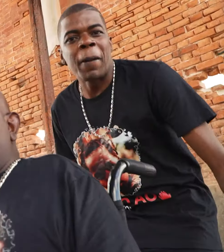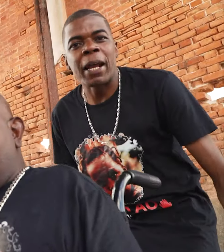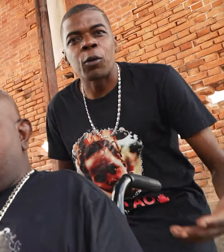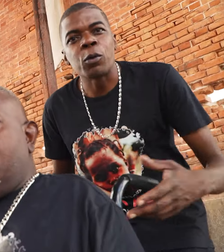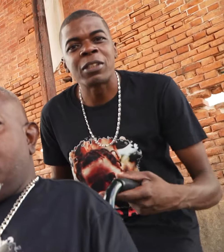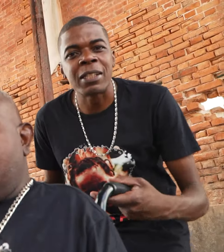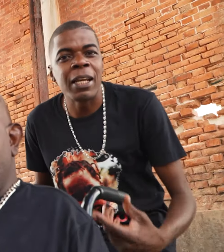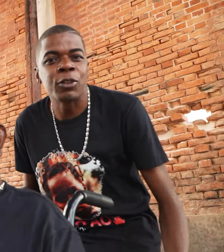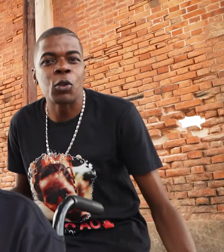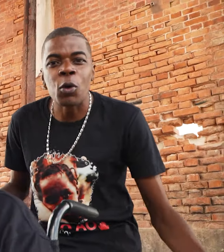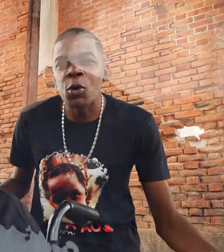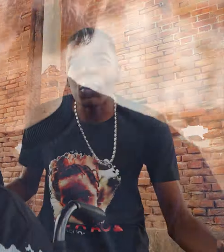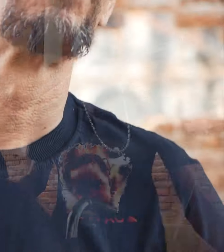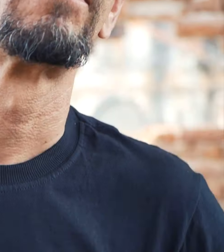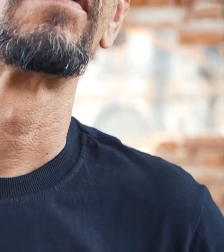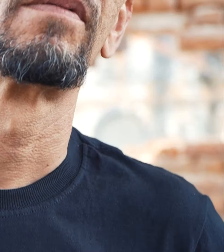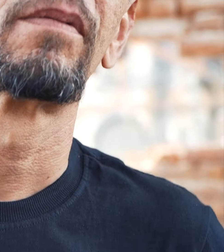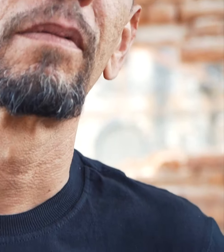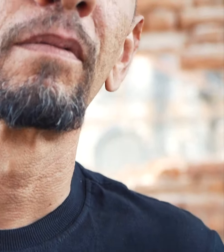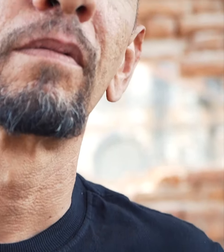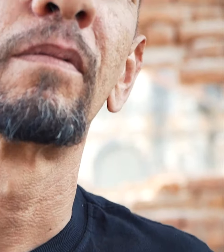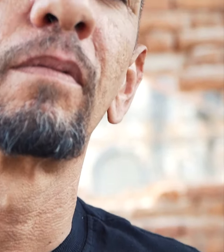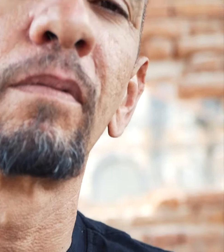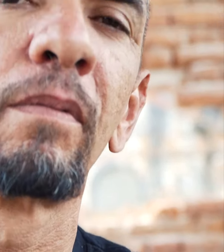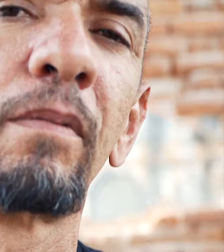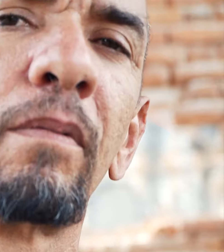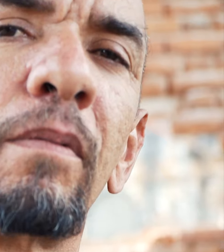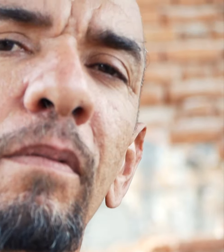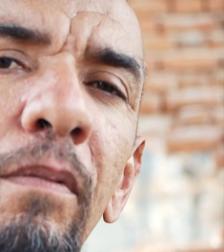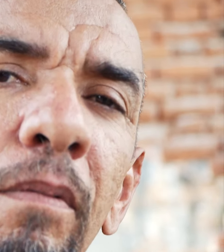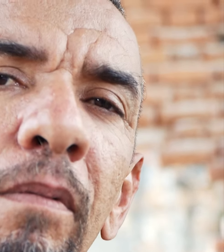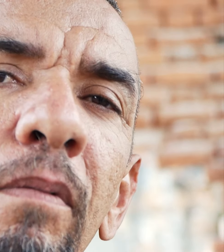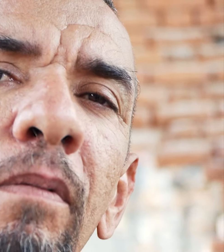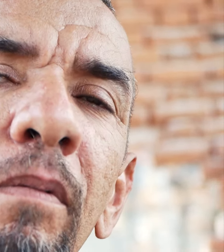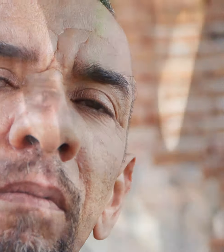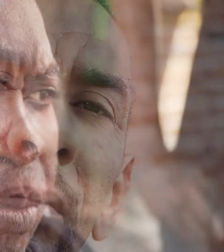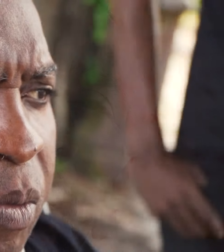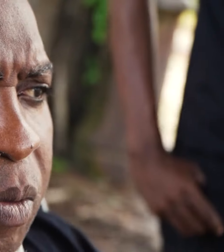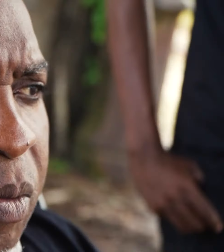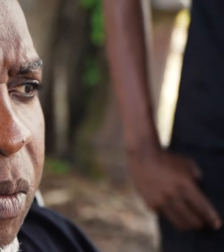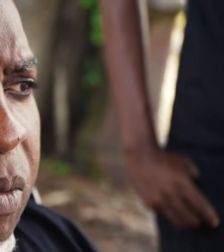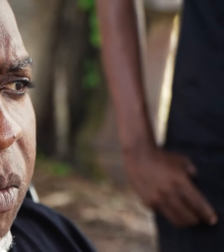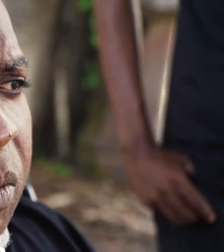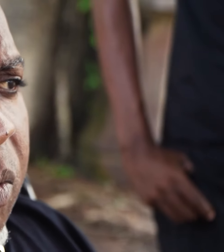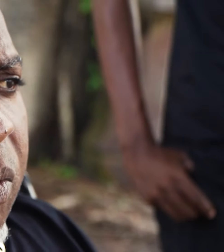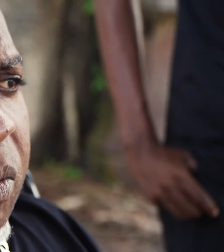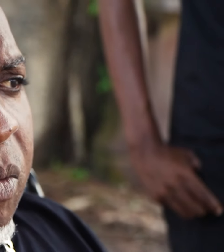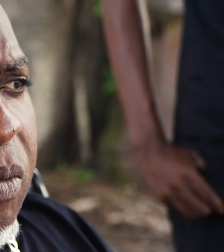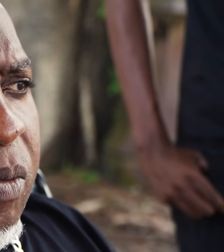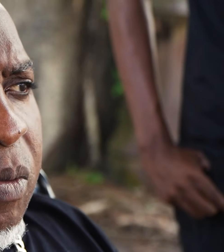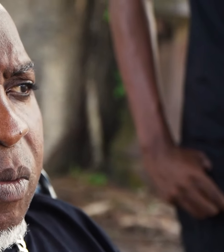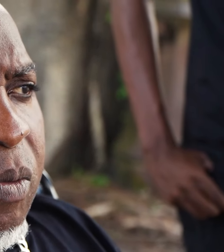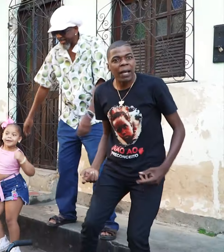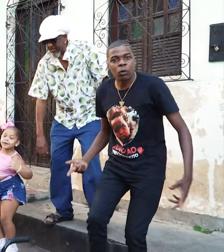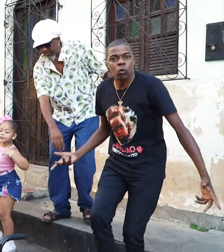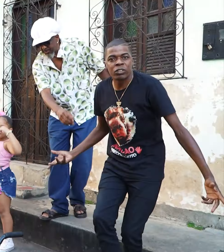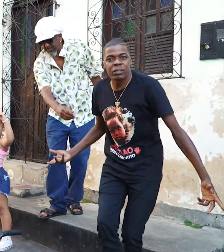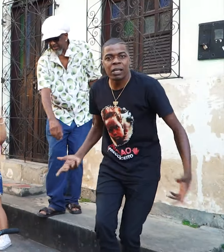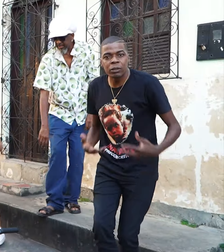Stop preconceito. Não tá vendo que o branco e o negro são os mesmos?